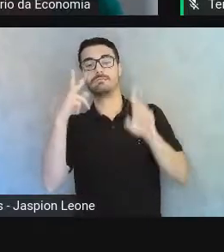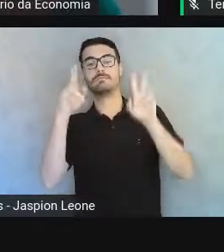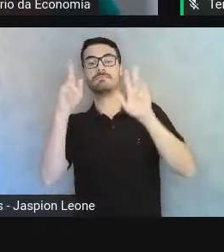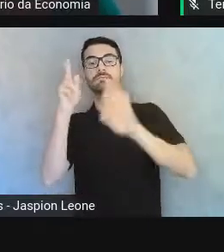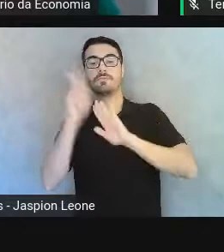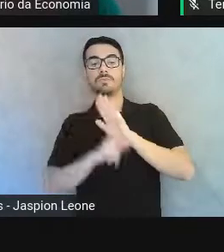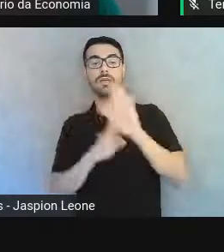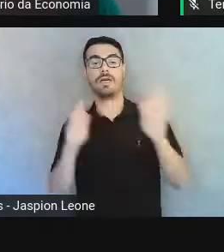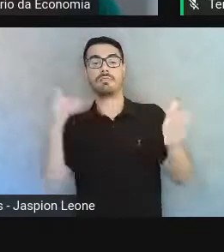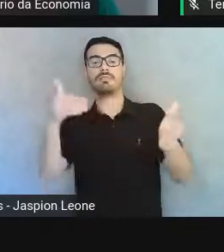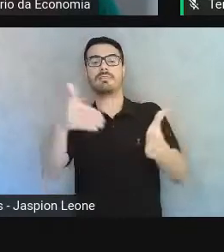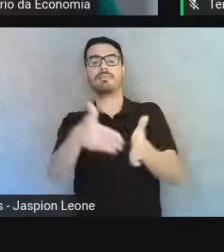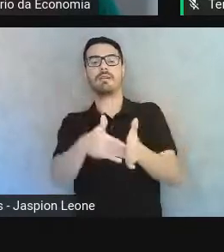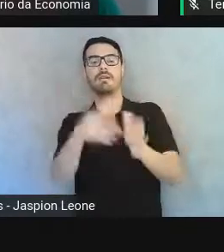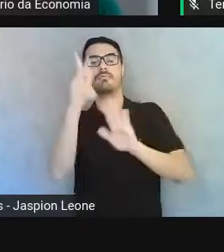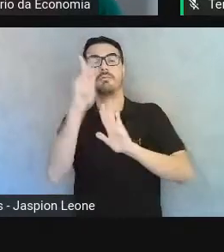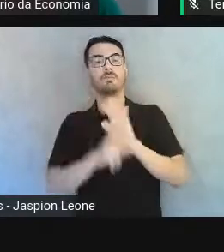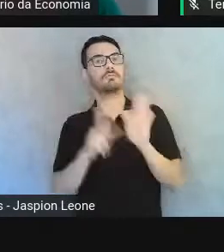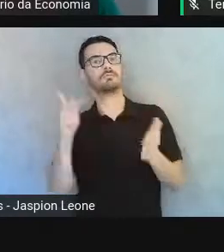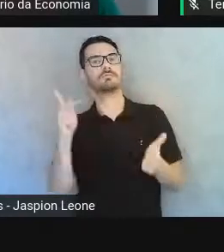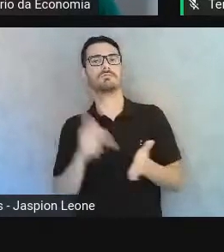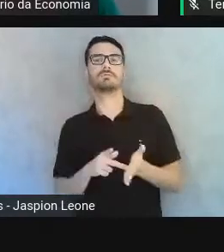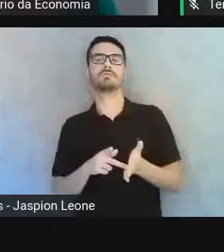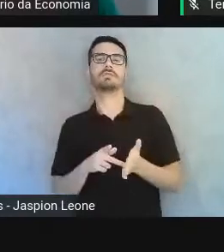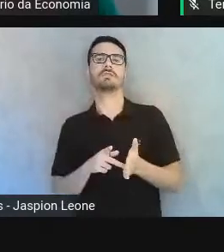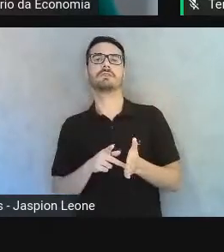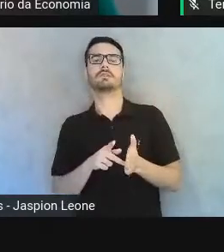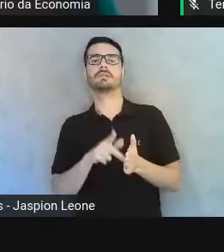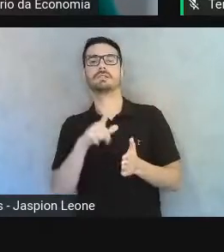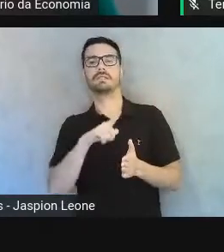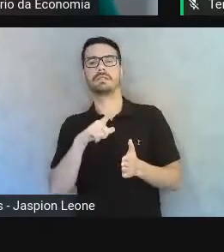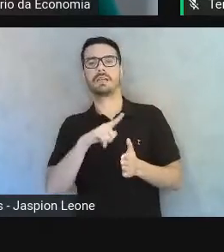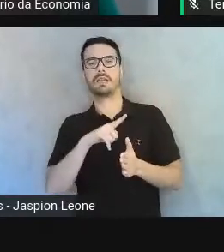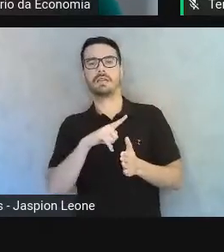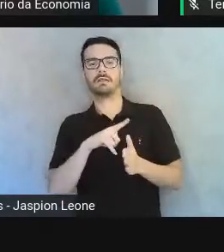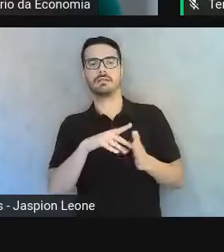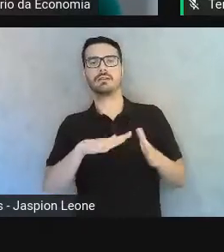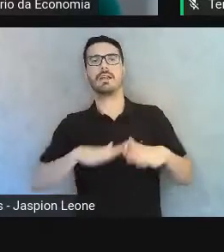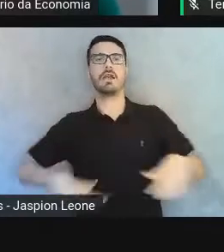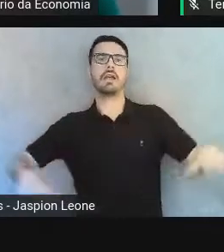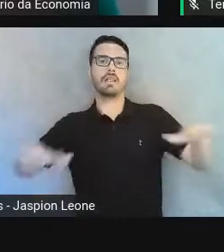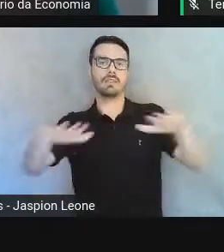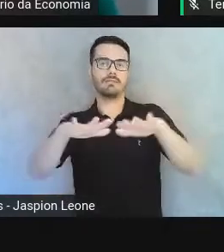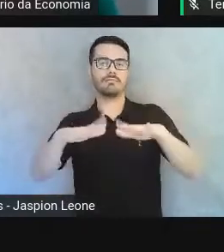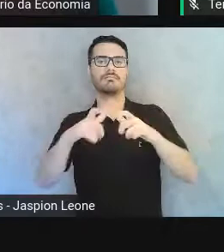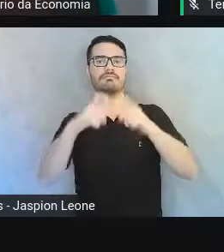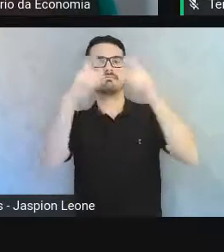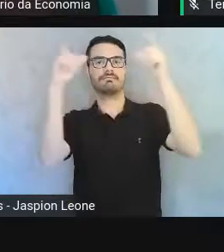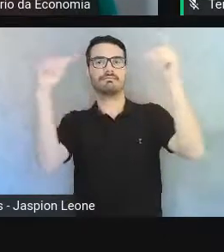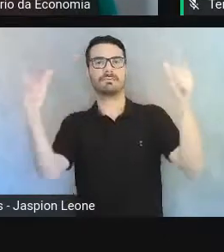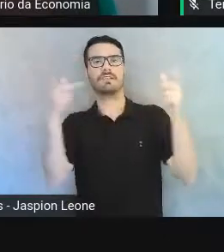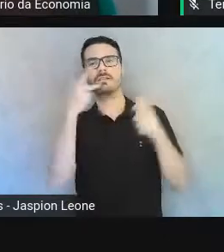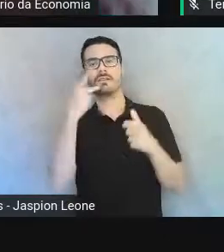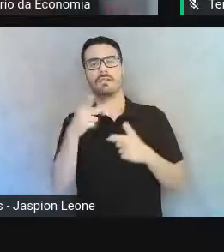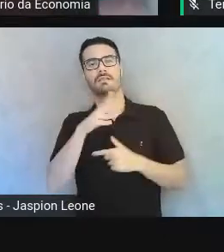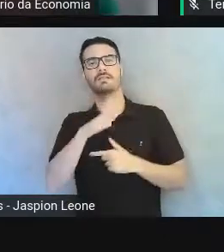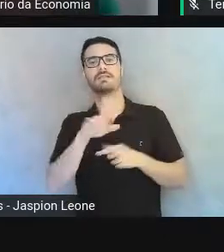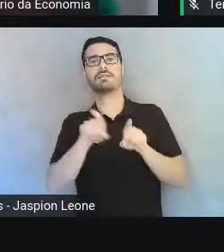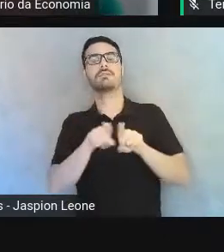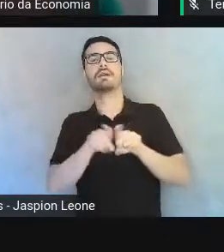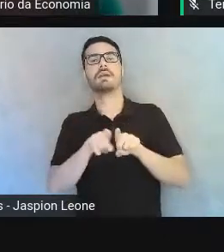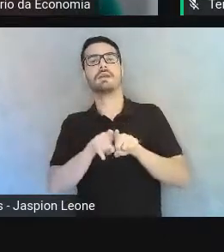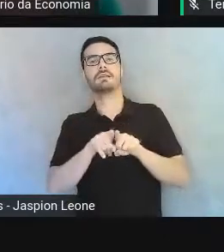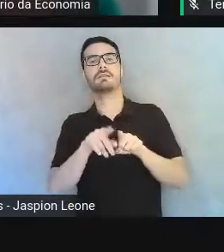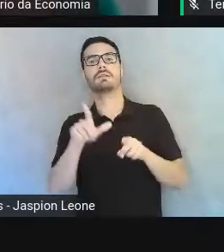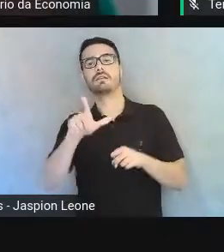até chegar na fase de projeto mesmo. Então, a gente sai de uma escala territorial bem mais ampla, Falando em logística, por exemplo, por que a gente vai